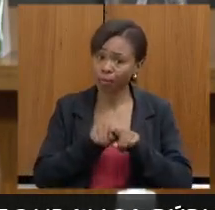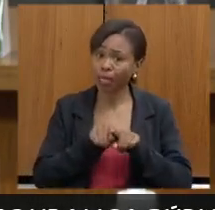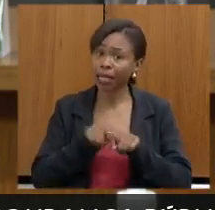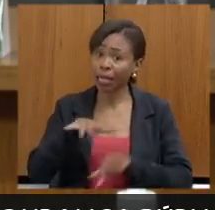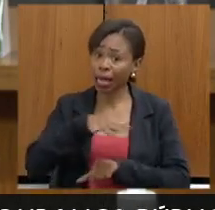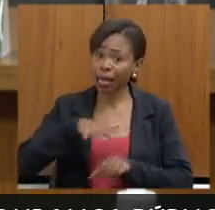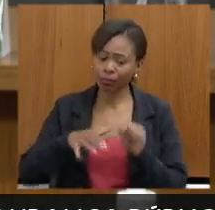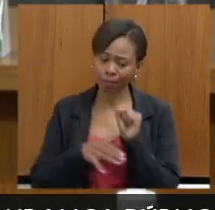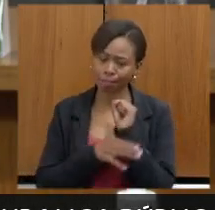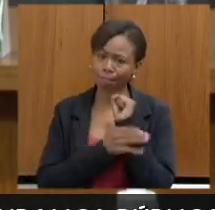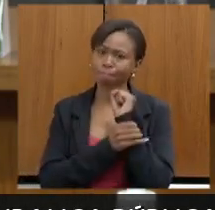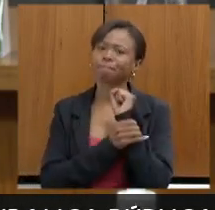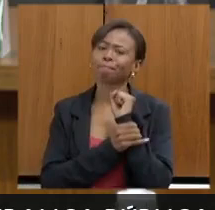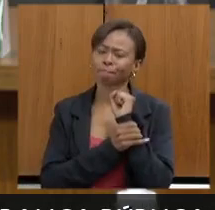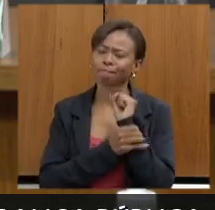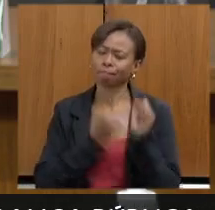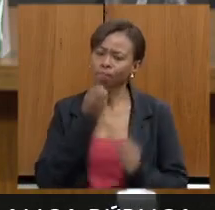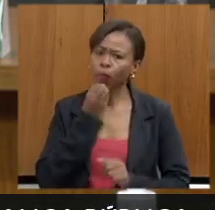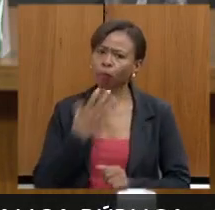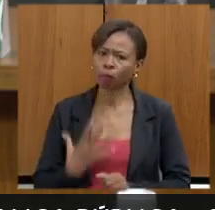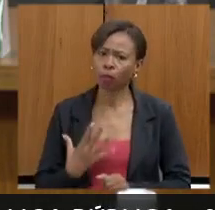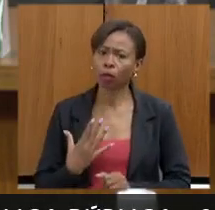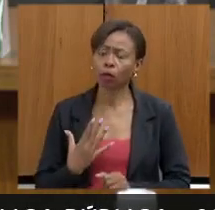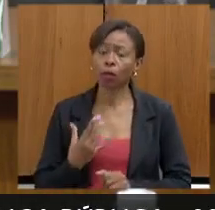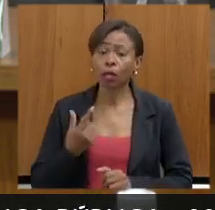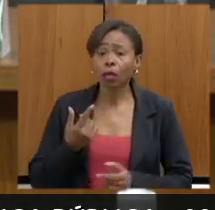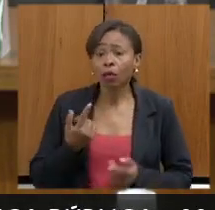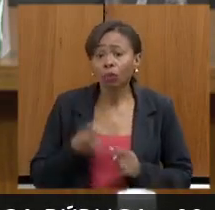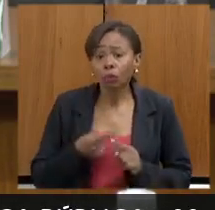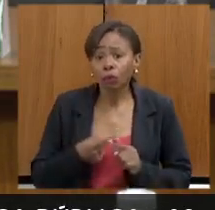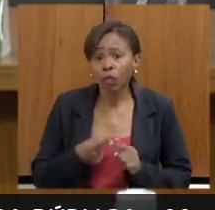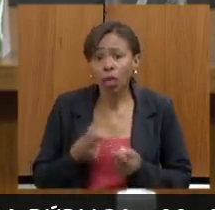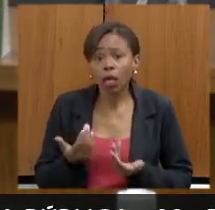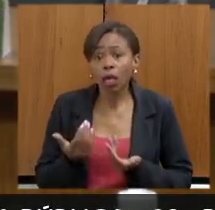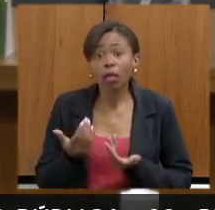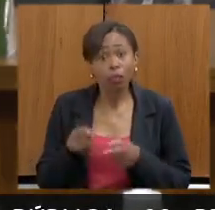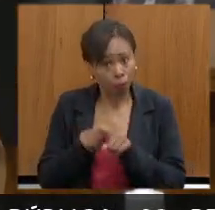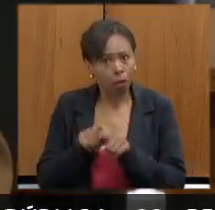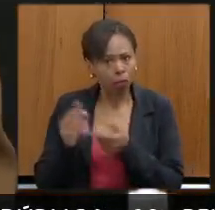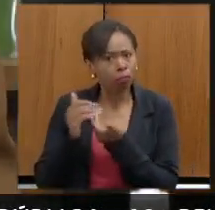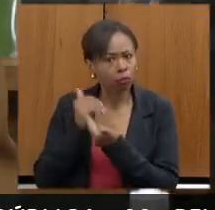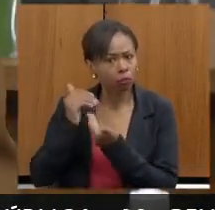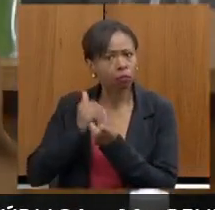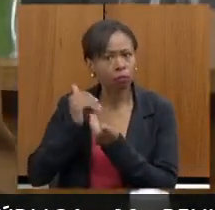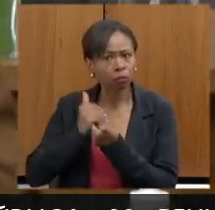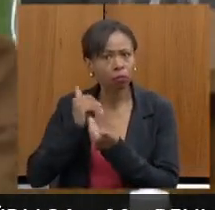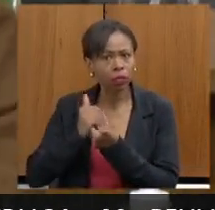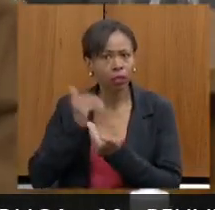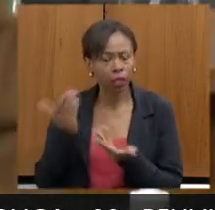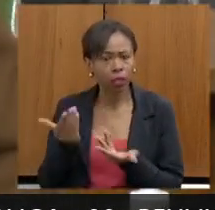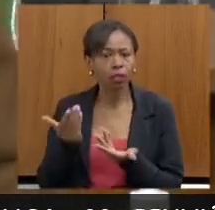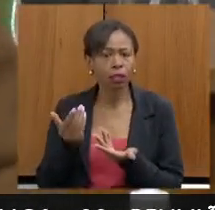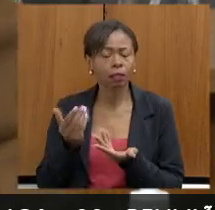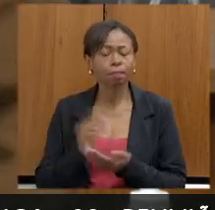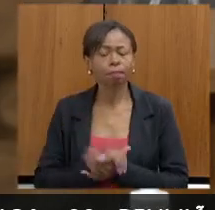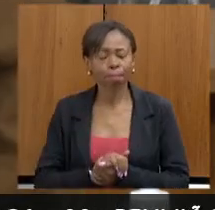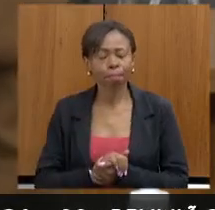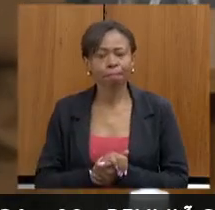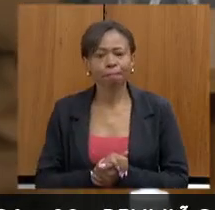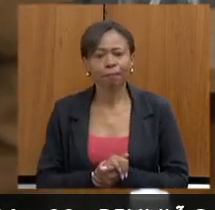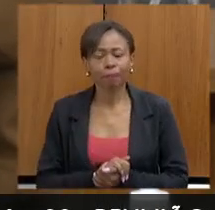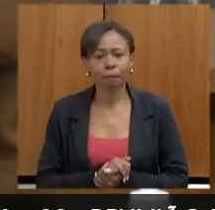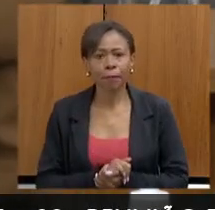segurança pública em alguns momentos nos nos orienta inclusive né e trazendo as demandas eu